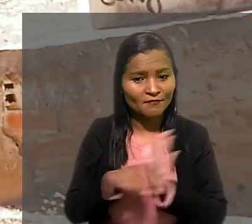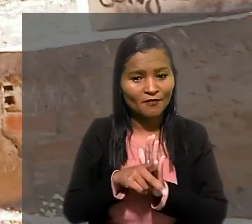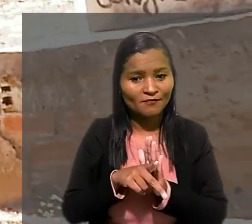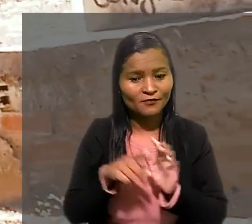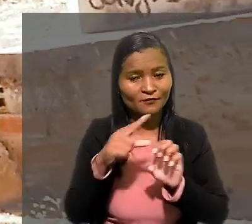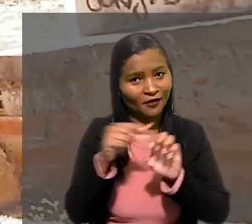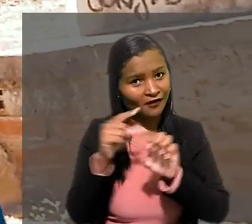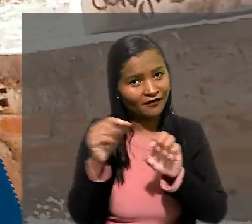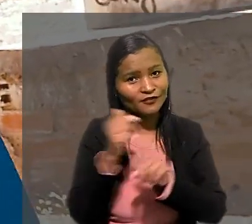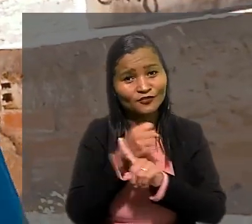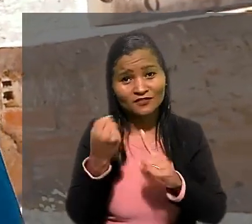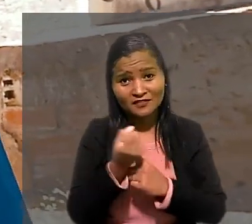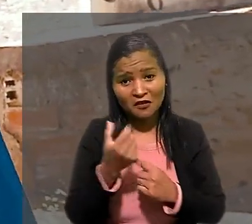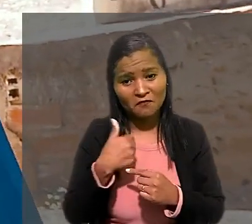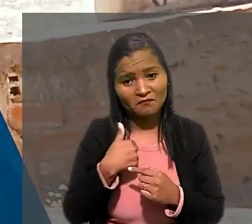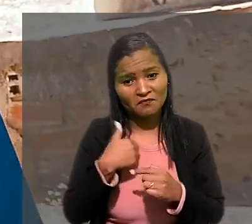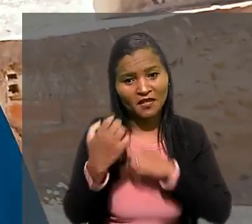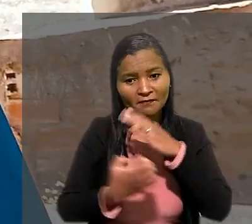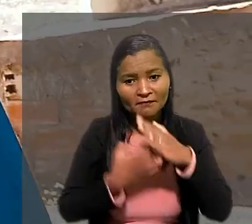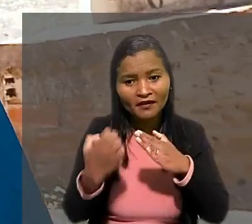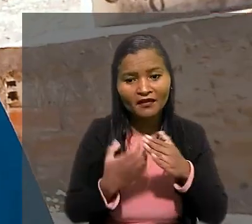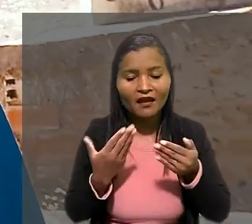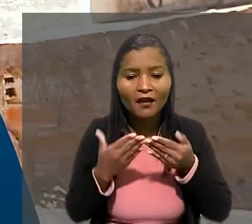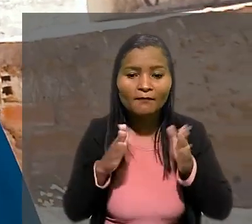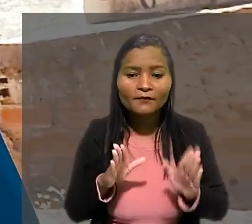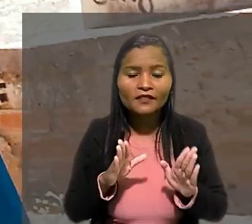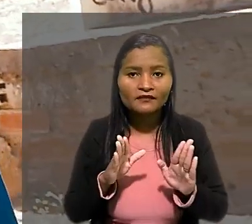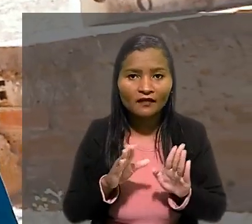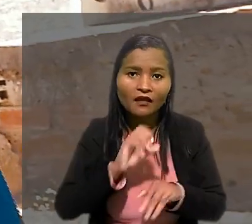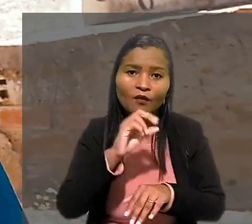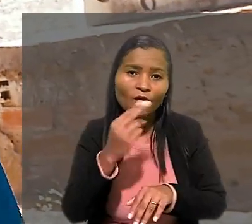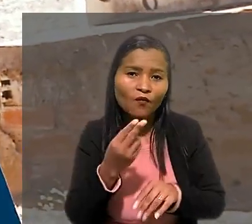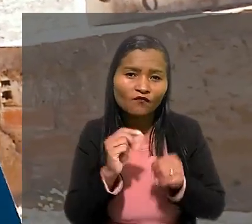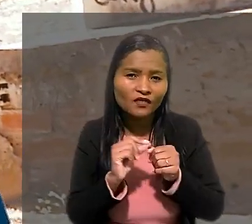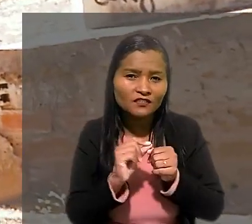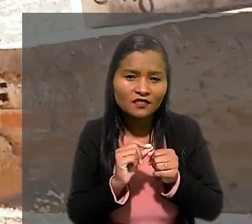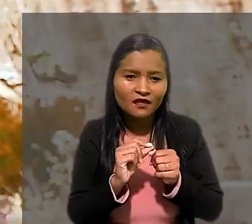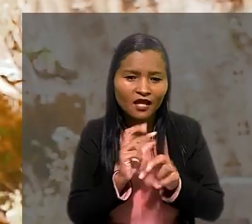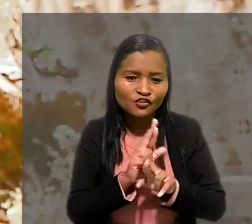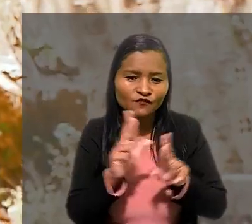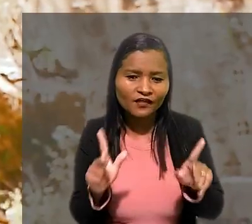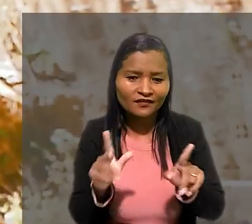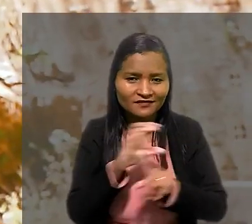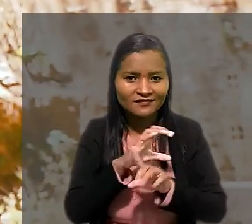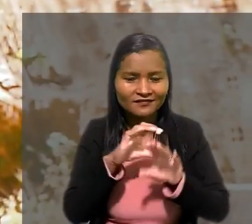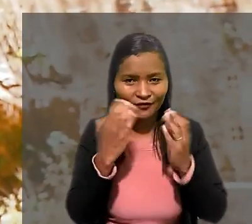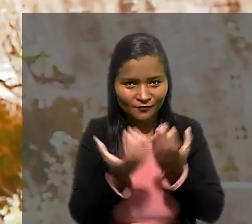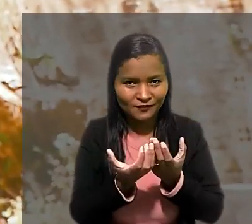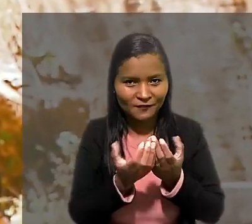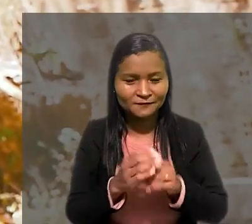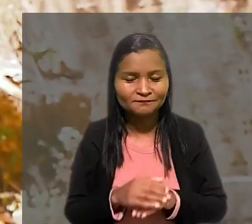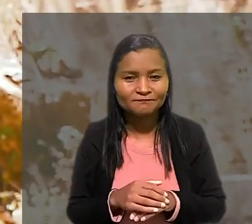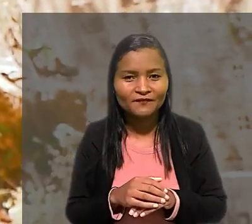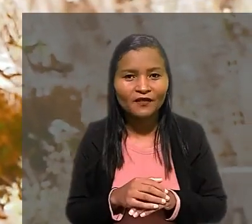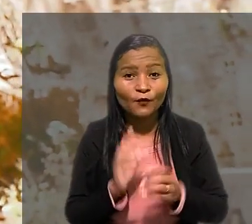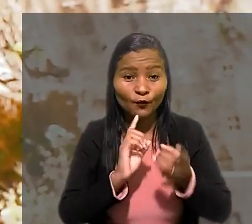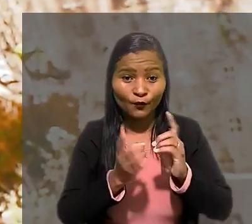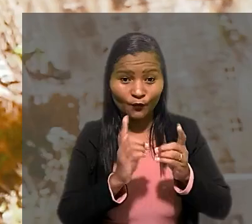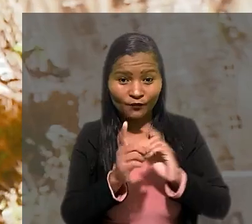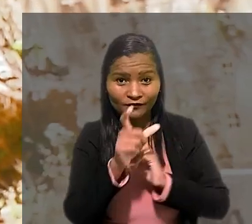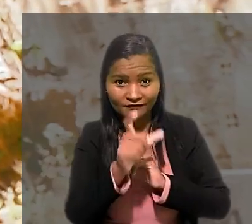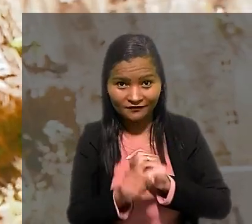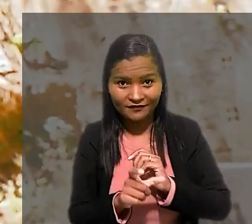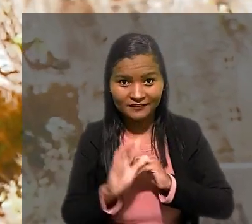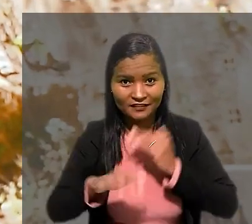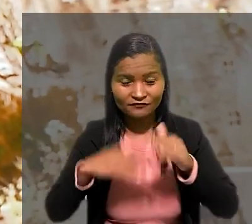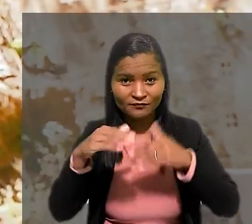social, de estar abrindo a minha própria empresa ou estar fazendo de alguma forma uma diferença também na comunidade. O coordenador de desenvolvimento social